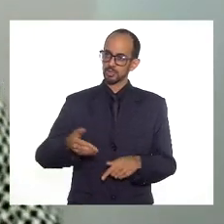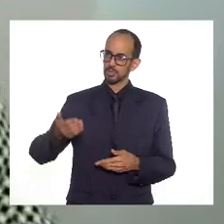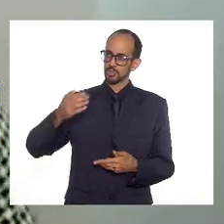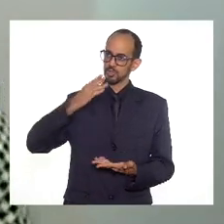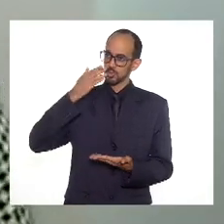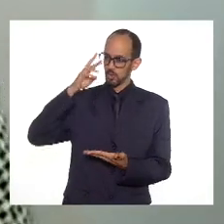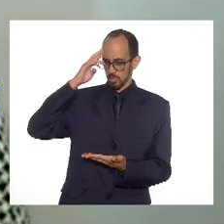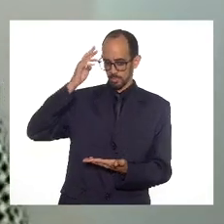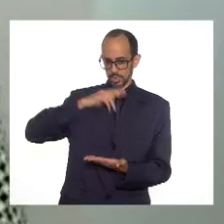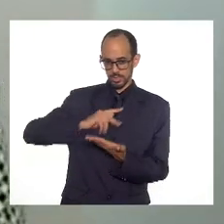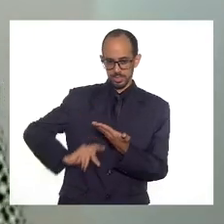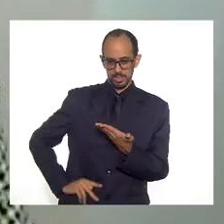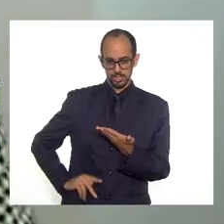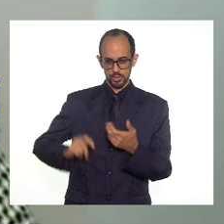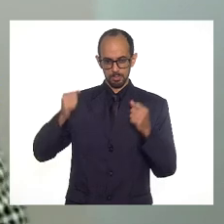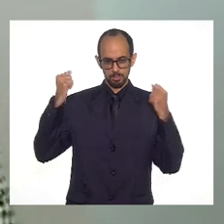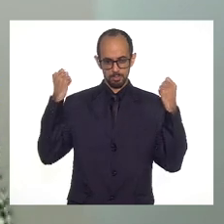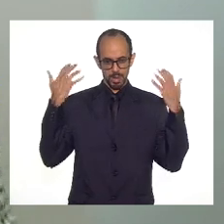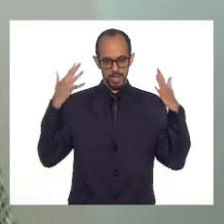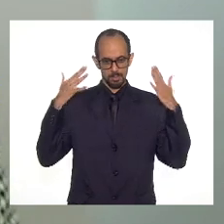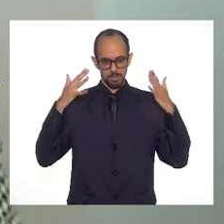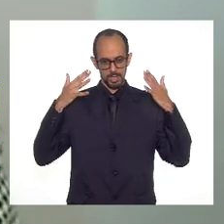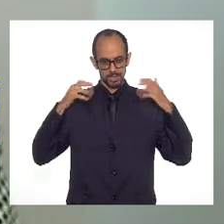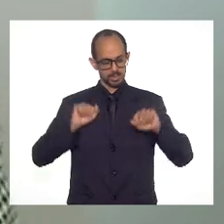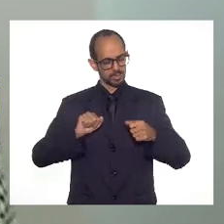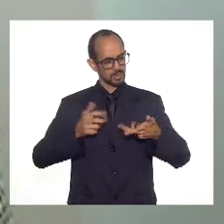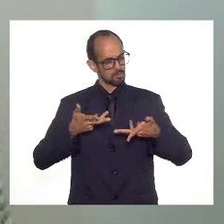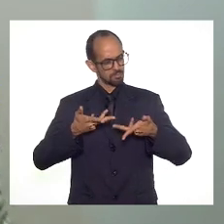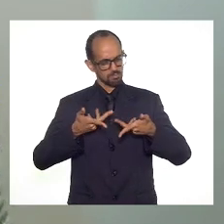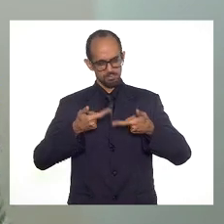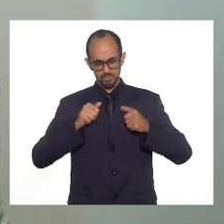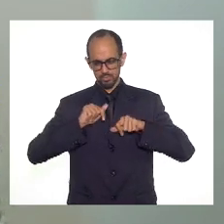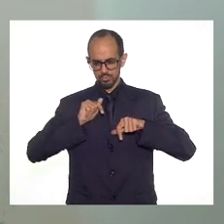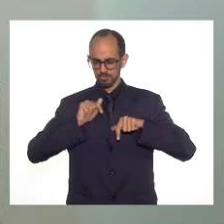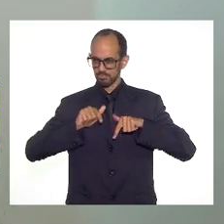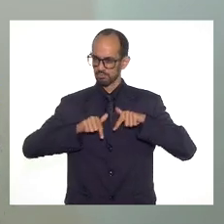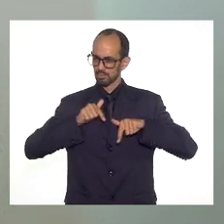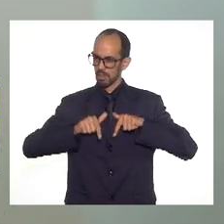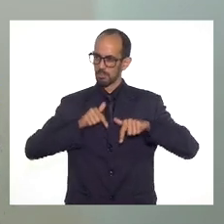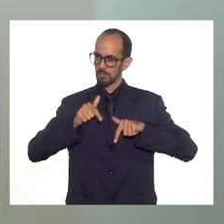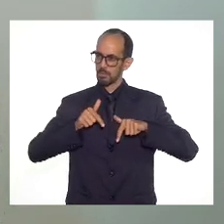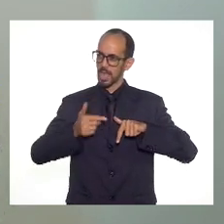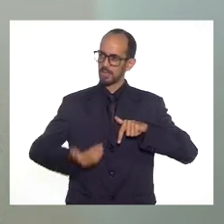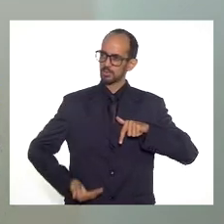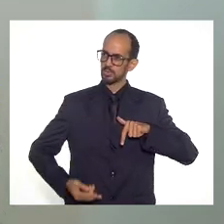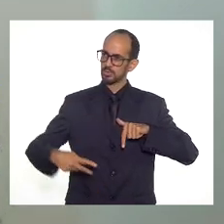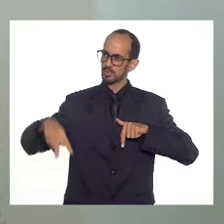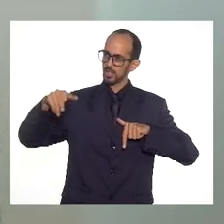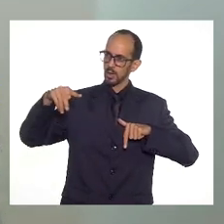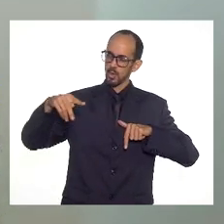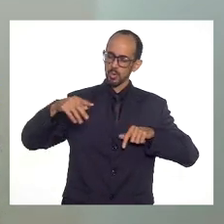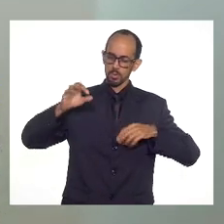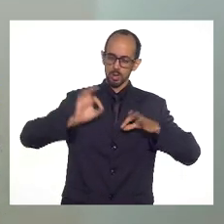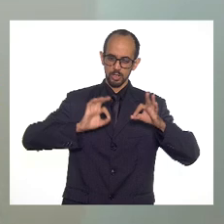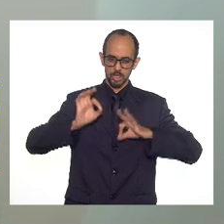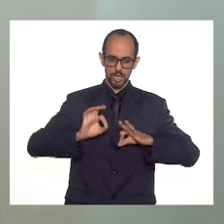boa tarde a todos. Quero parabenizar a belíssima iniciativa de Vossa Excelência com esse projeto